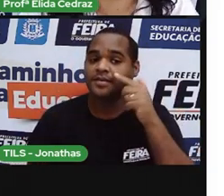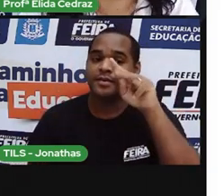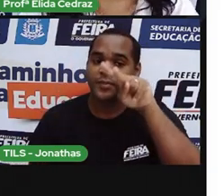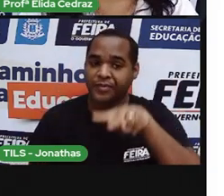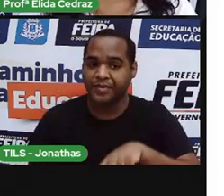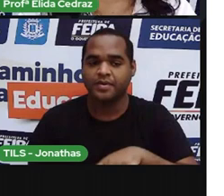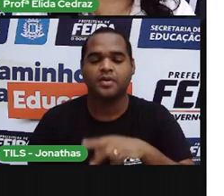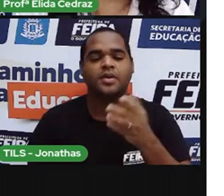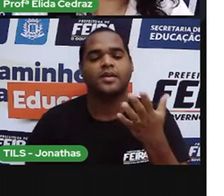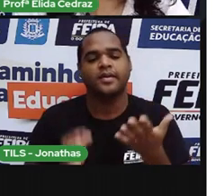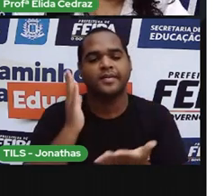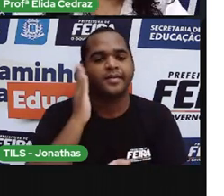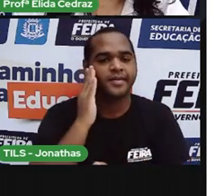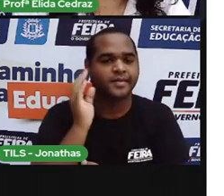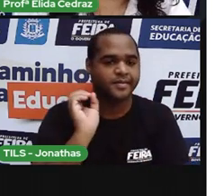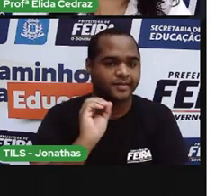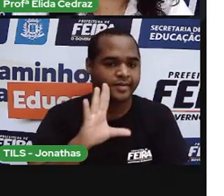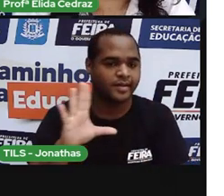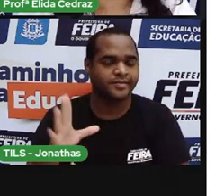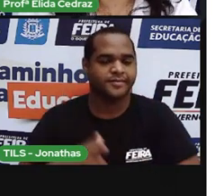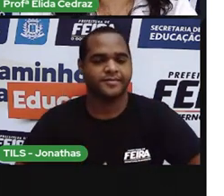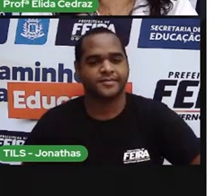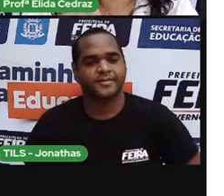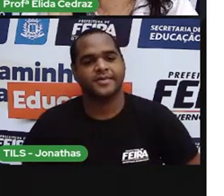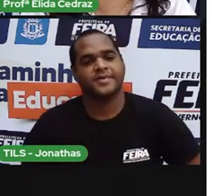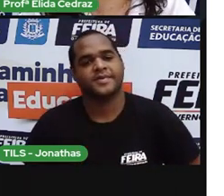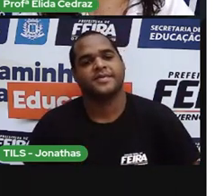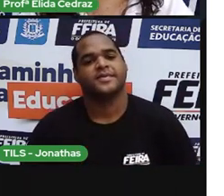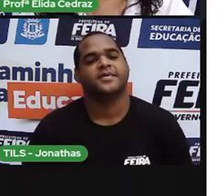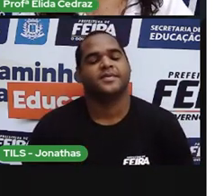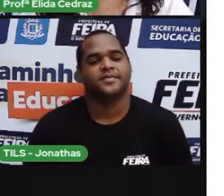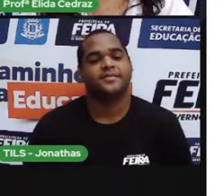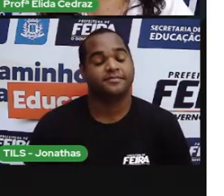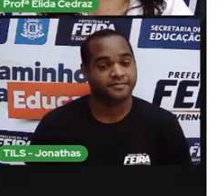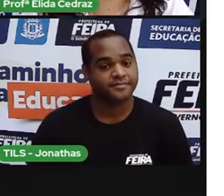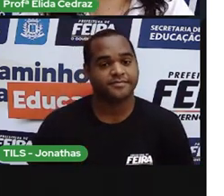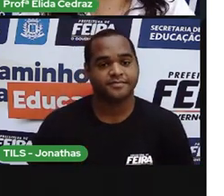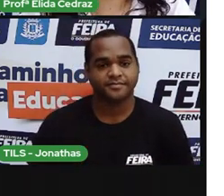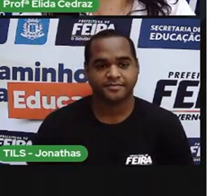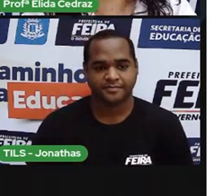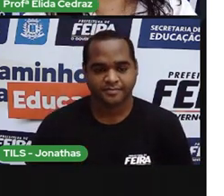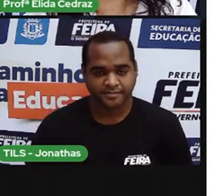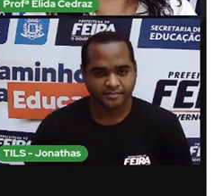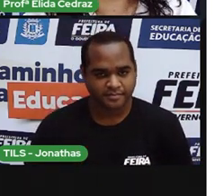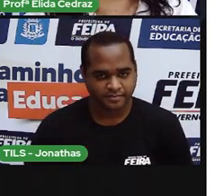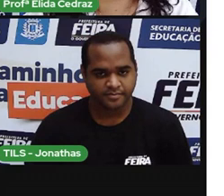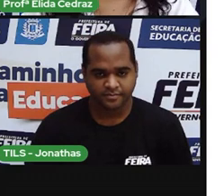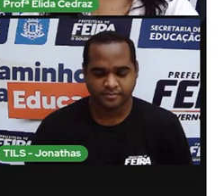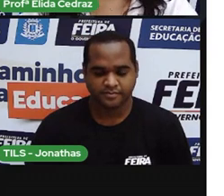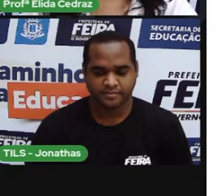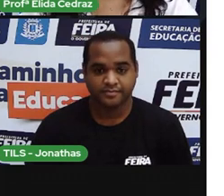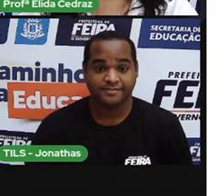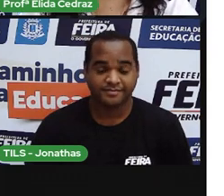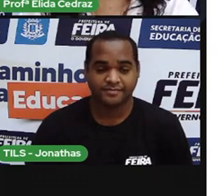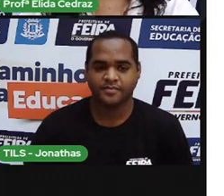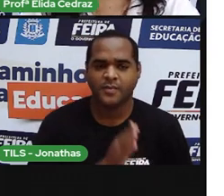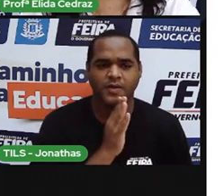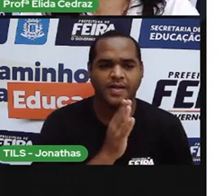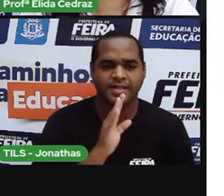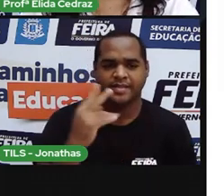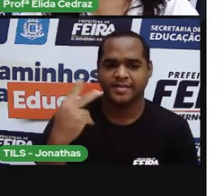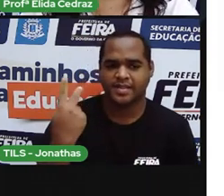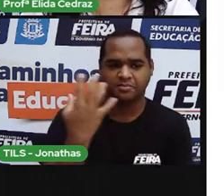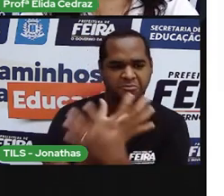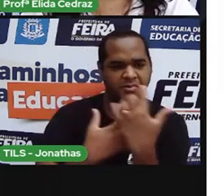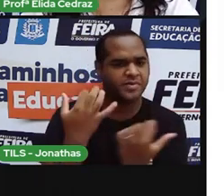e entender, mesmo sabendo que o texto é conhecido. Levanta a mão aí quem conhece a música O